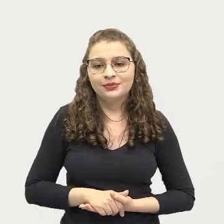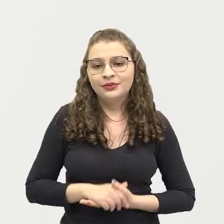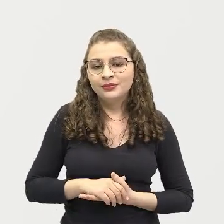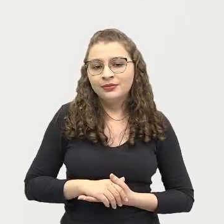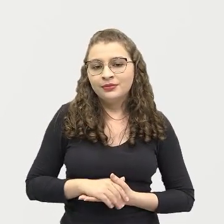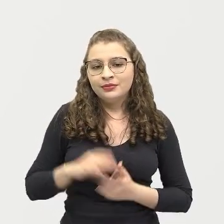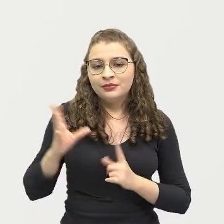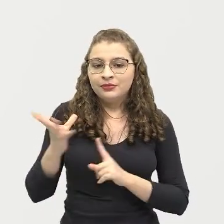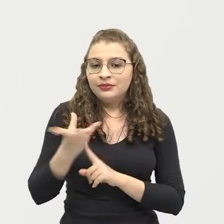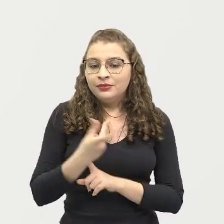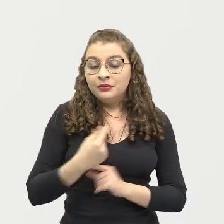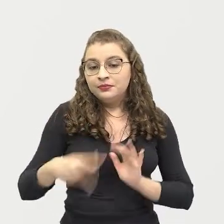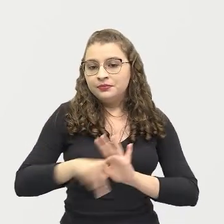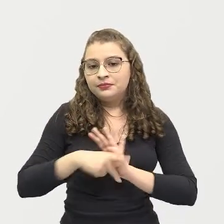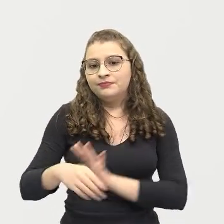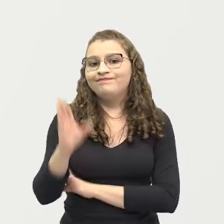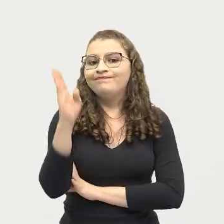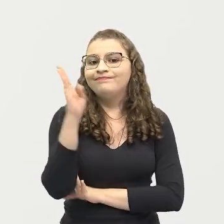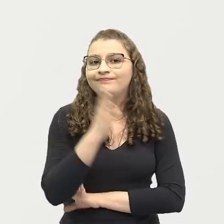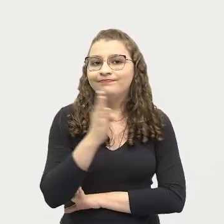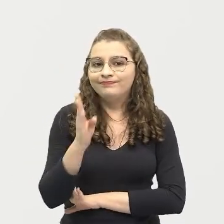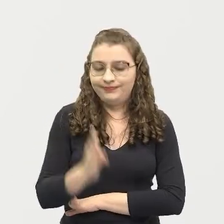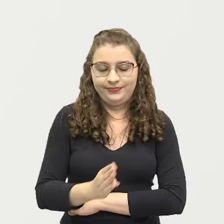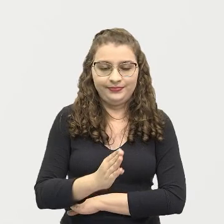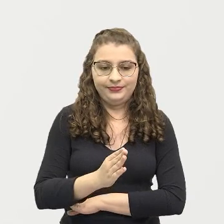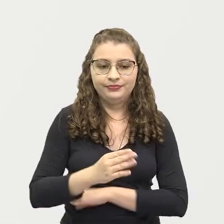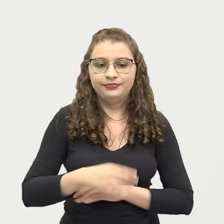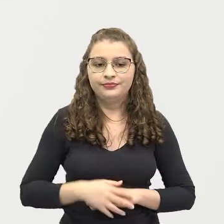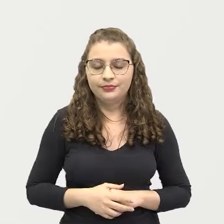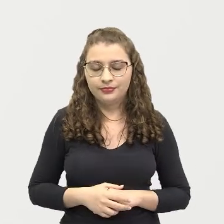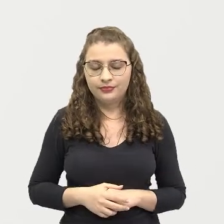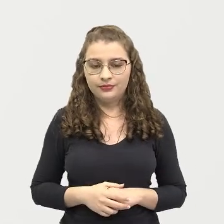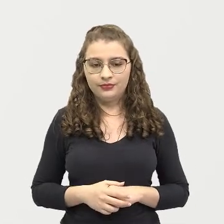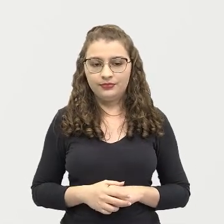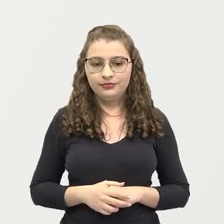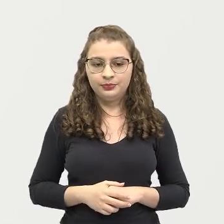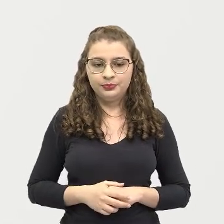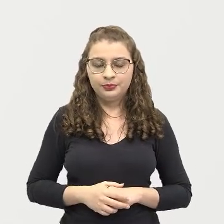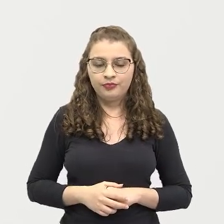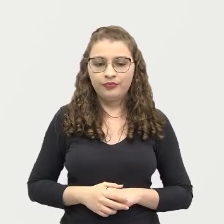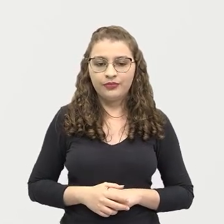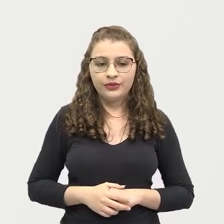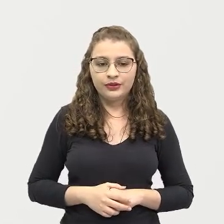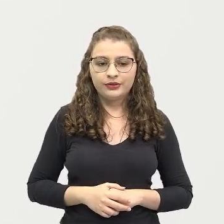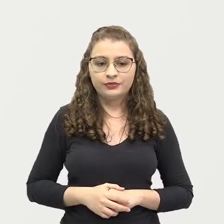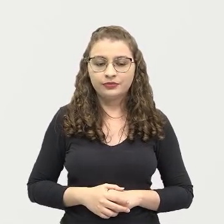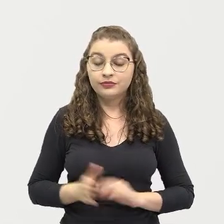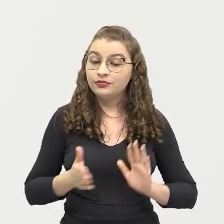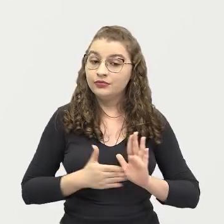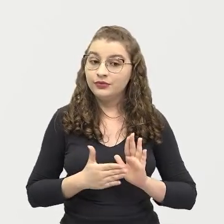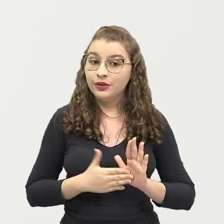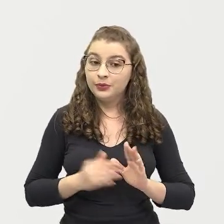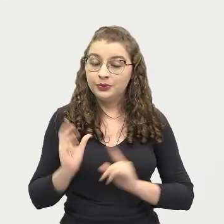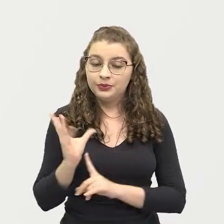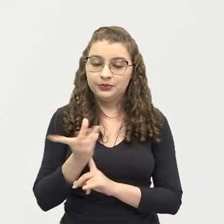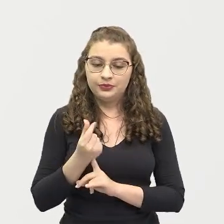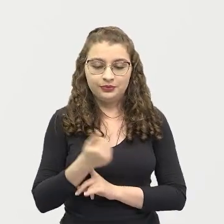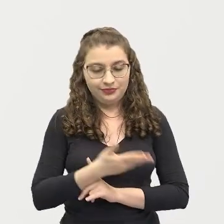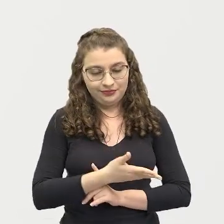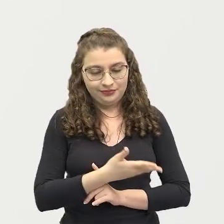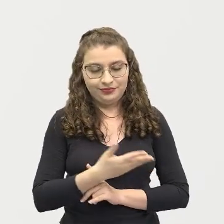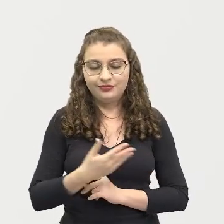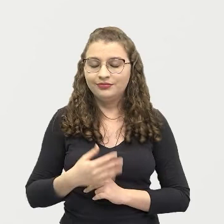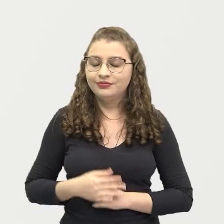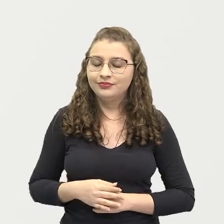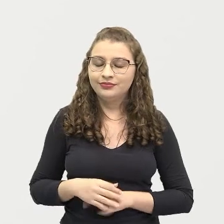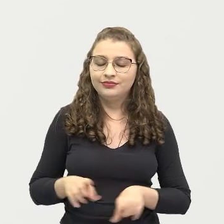arte puramente brasileira. Uma arte puramente brasileira. É isso que propunha a Semana da Arte Moderna, é